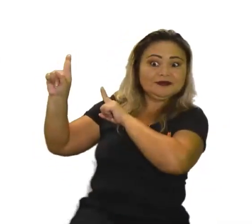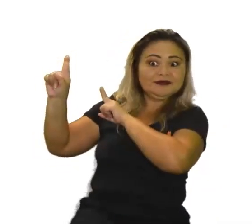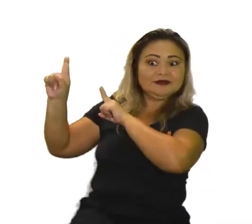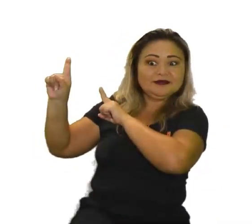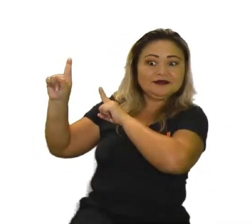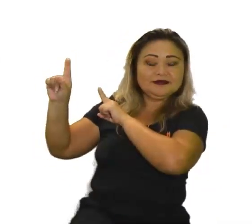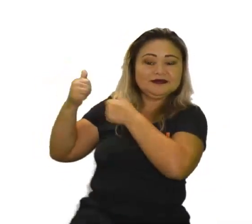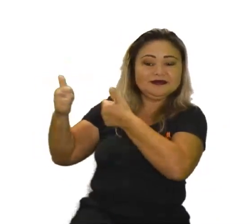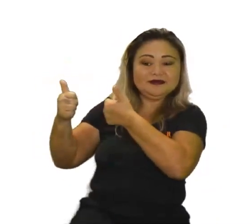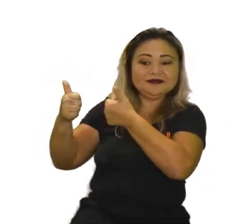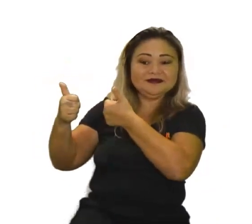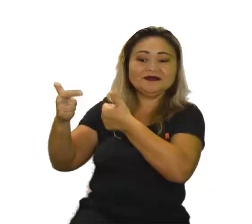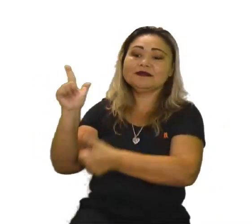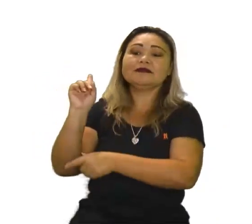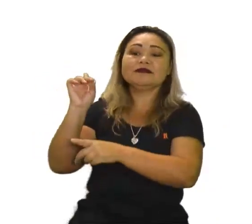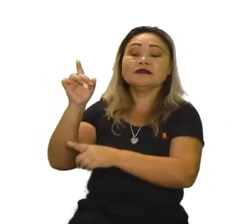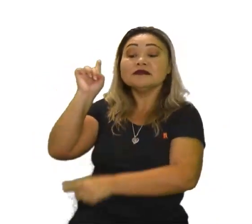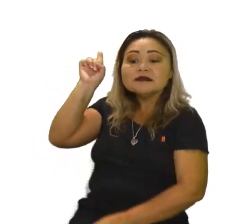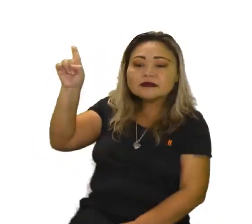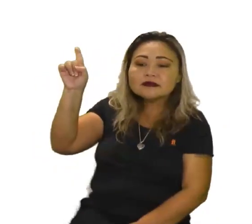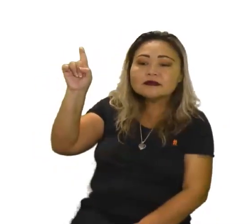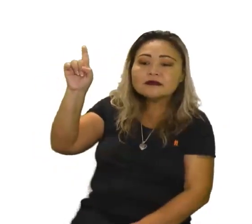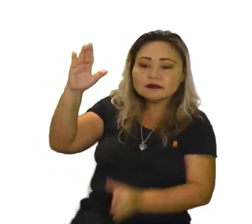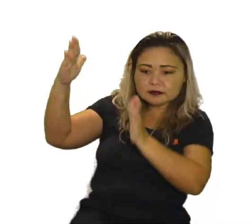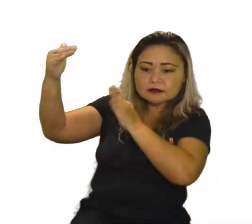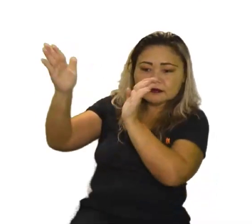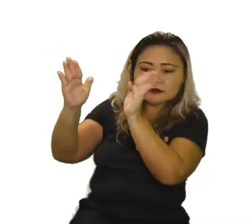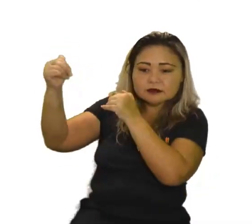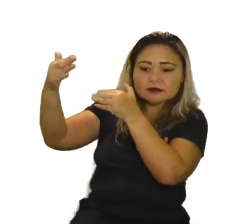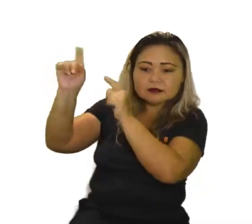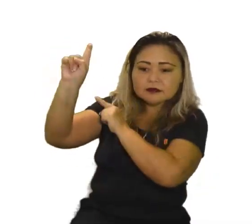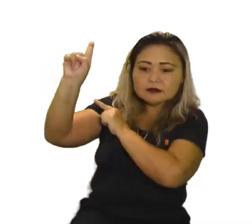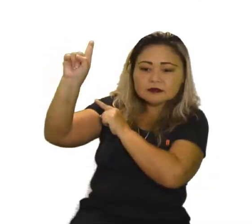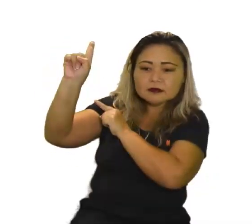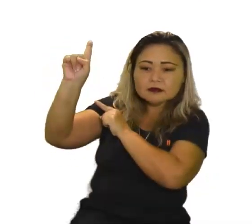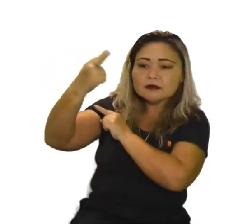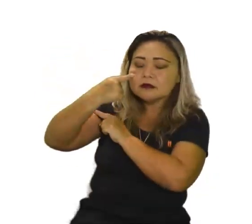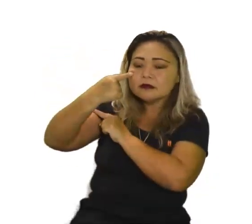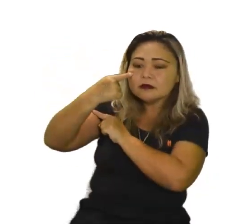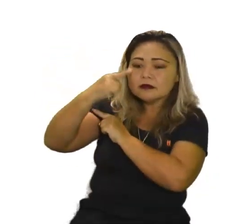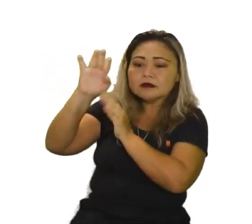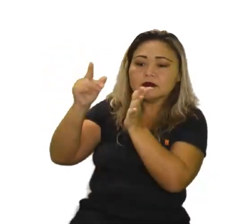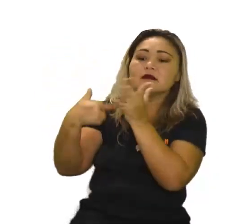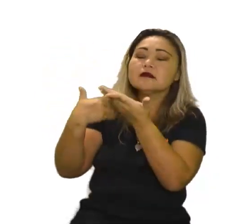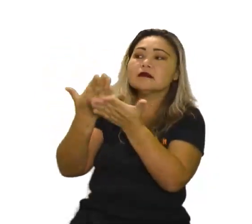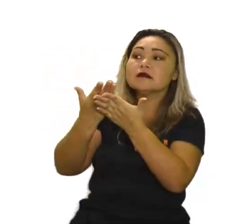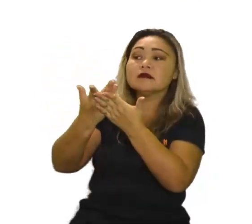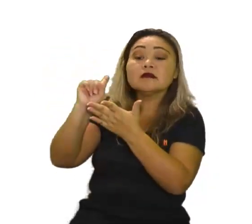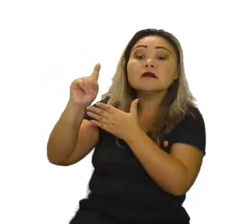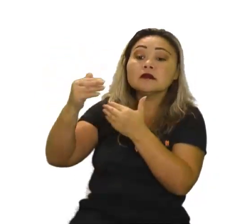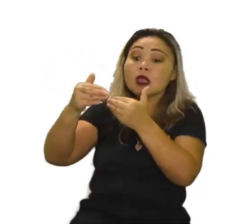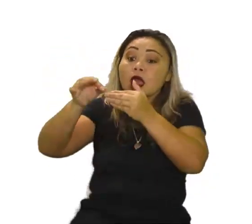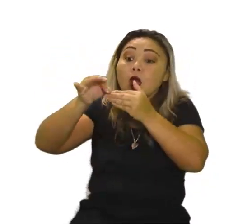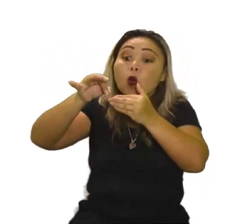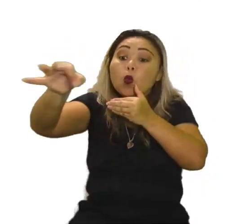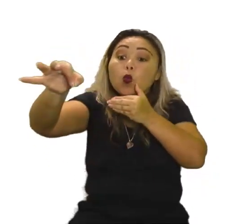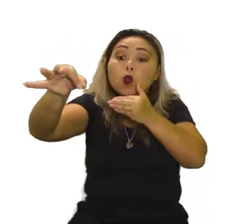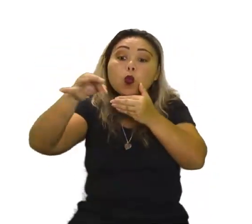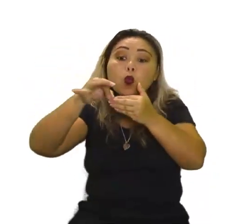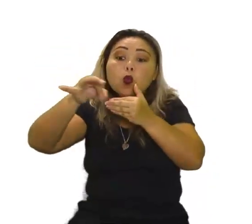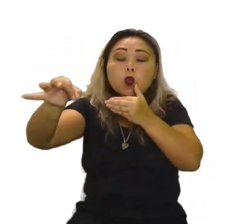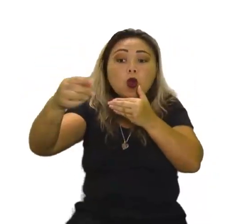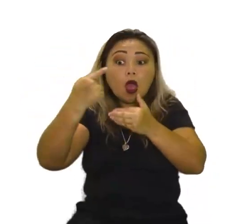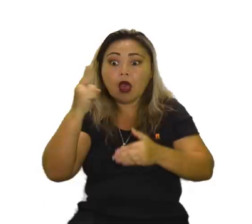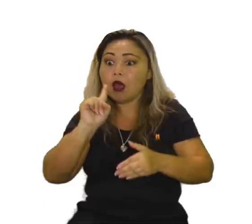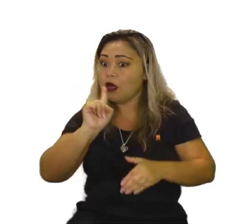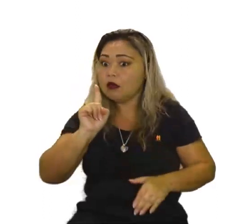Thank you! Aqui! Tá vendo cada caixinha dessa aí? Eu vou mostrar para vocês um dia a aula que essa distância, não é essa distância que a gente está